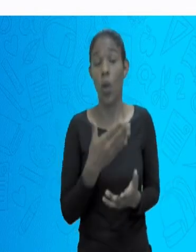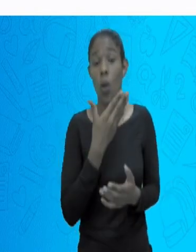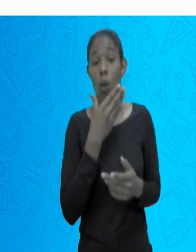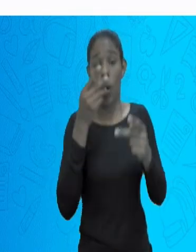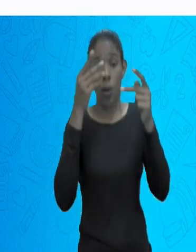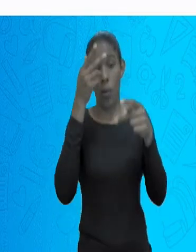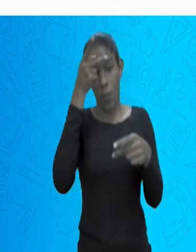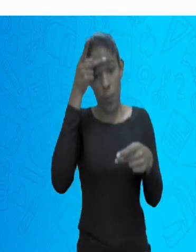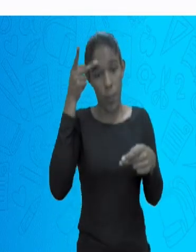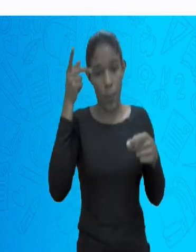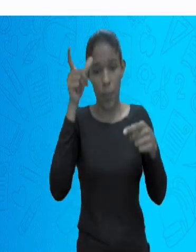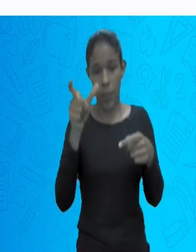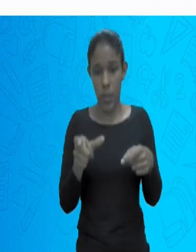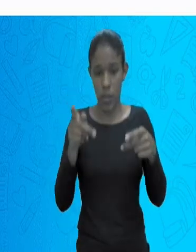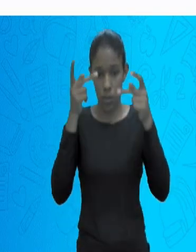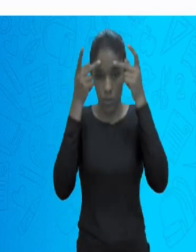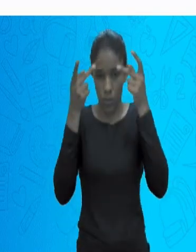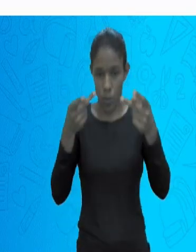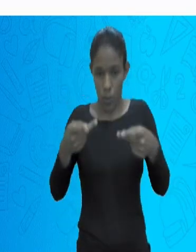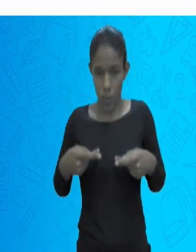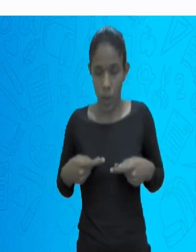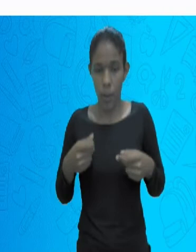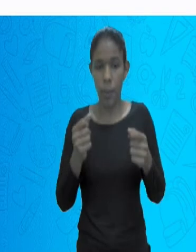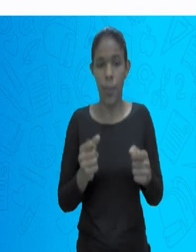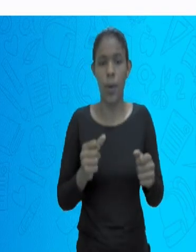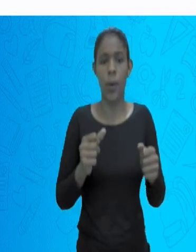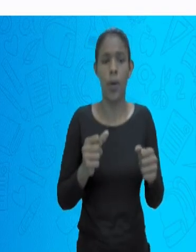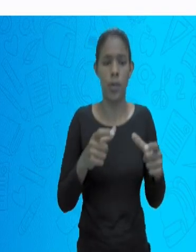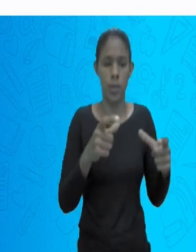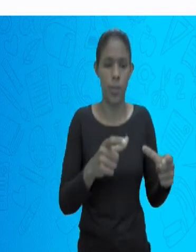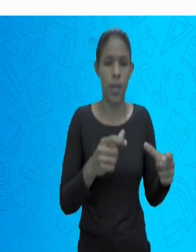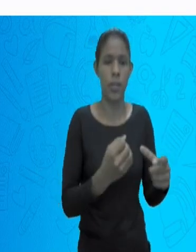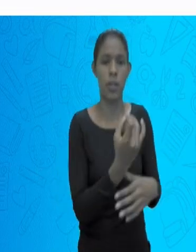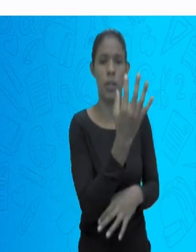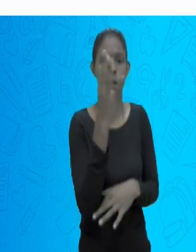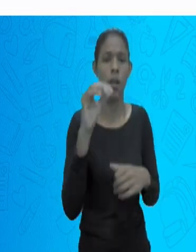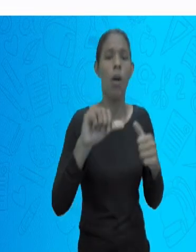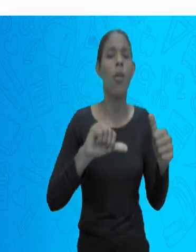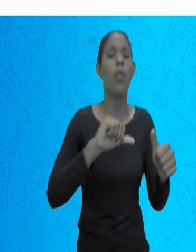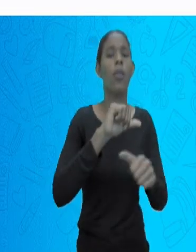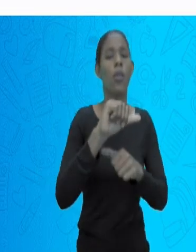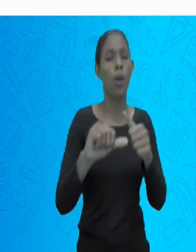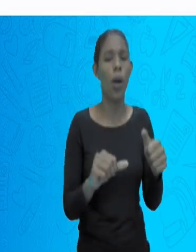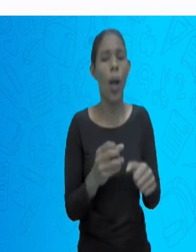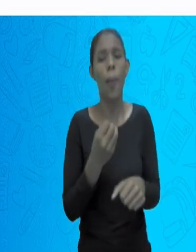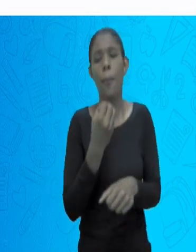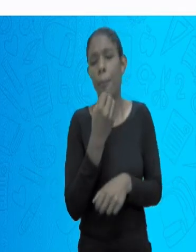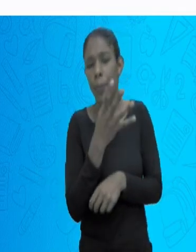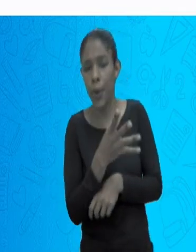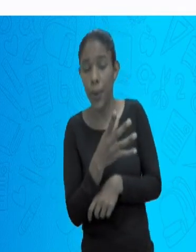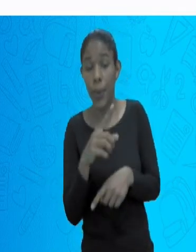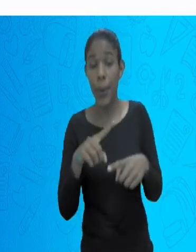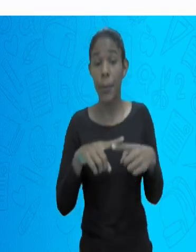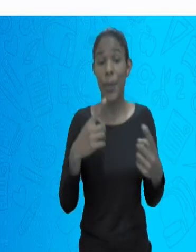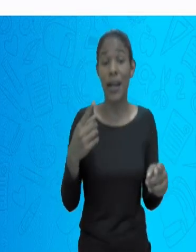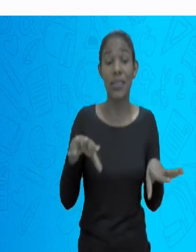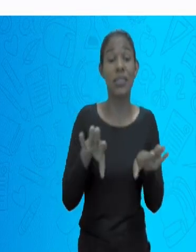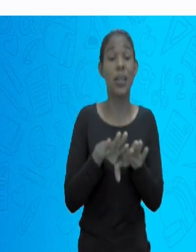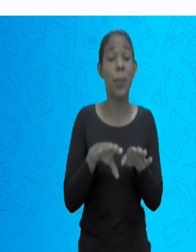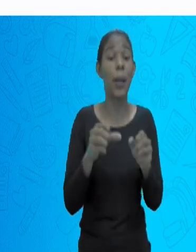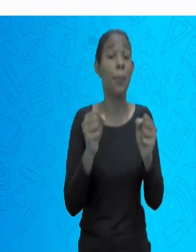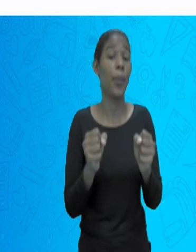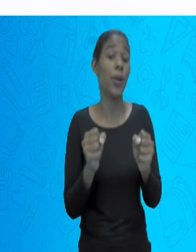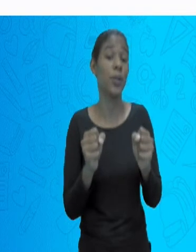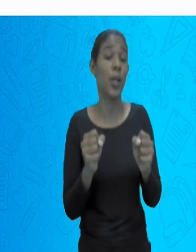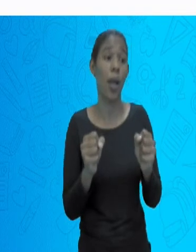pode modificar para uma parte ruim. A gente pode destruir toda uma floresta com uma simples